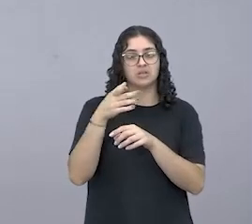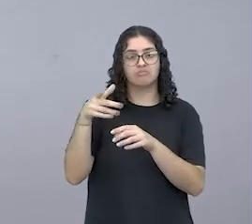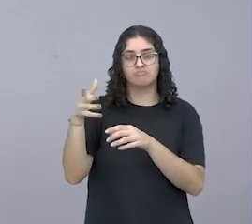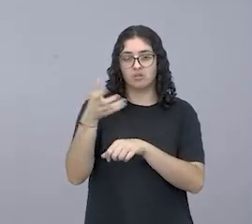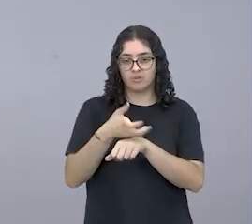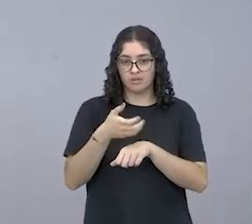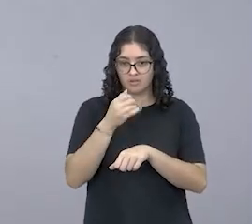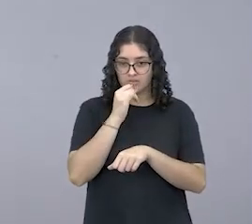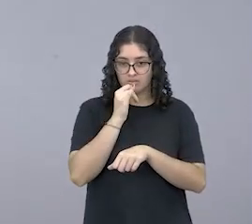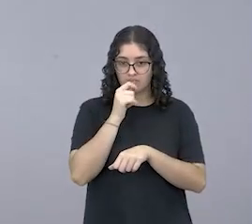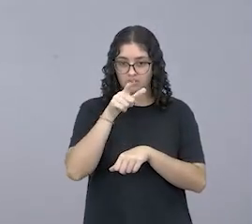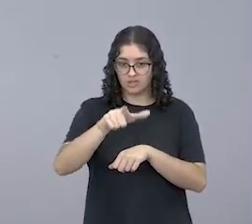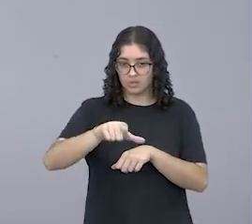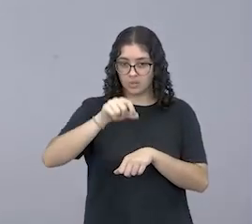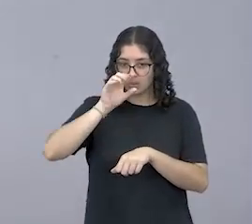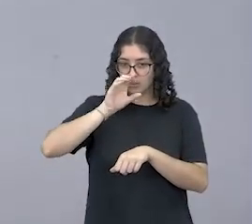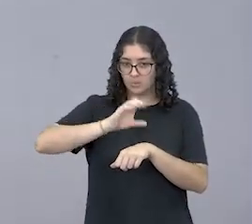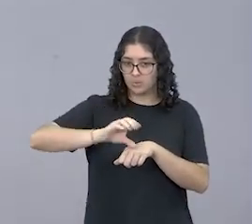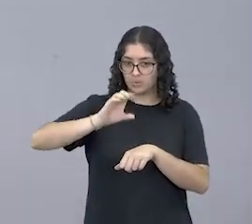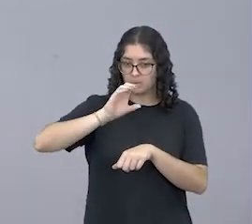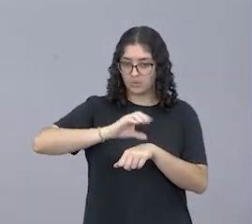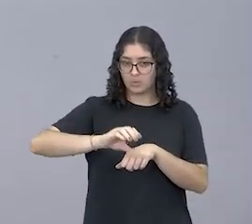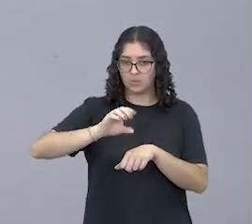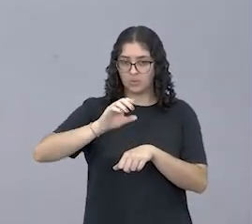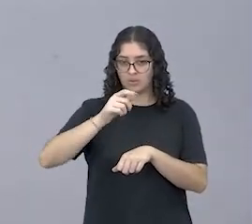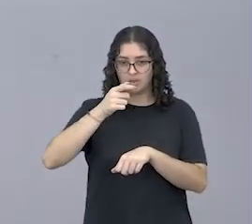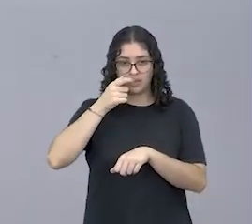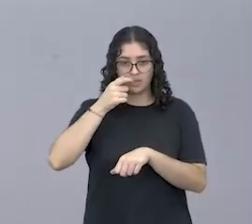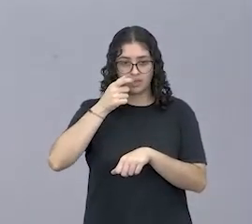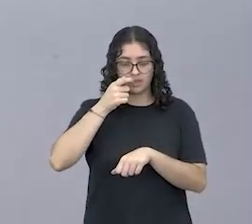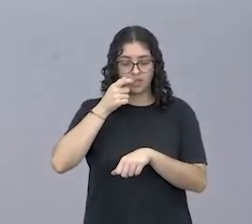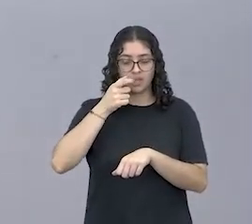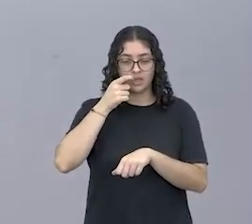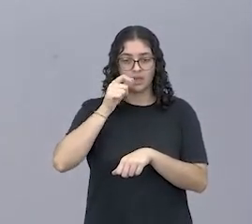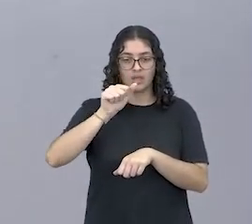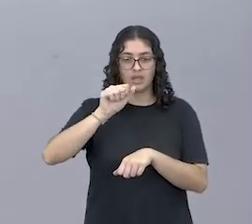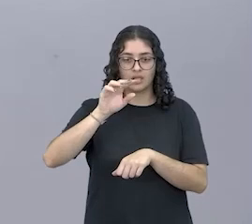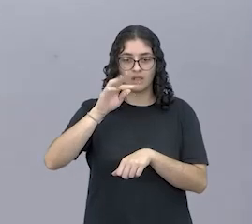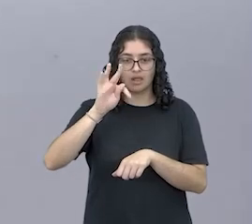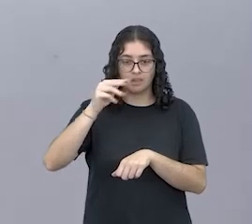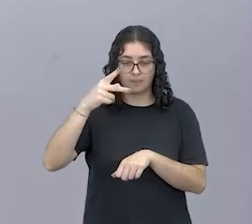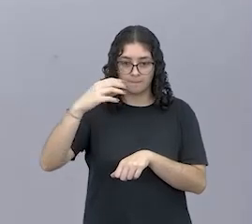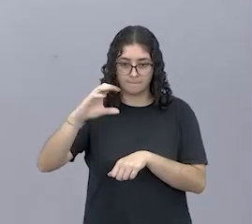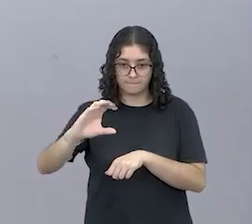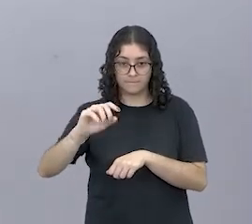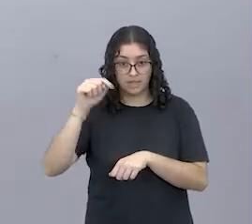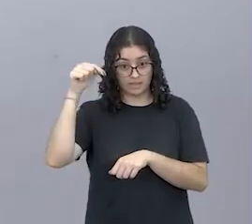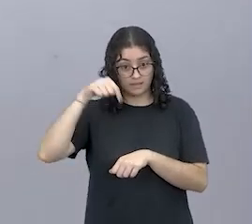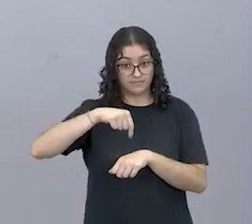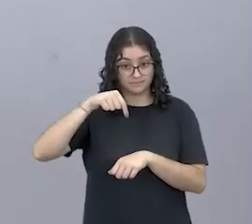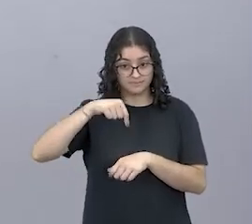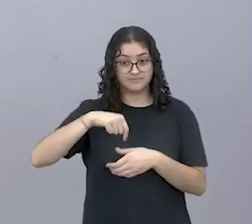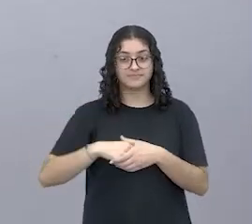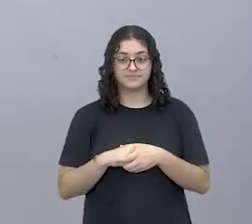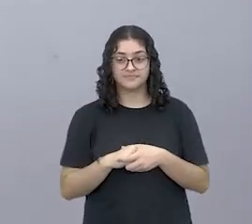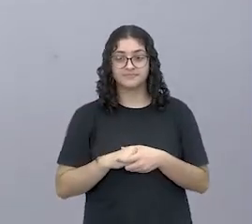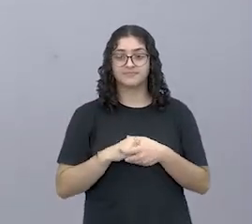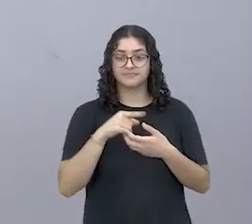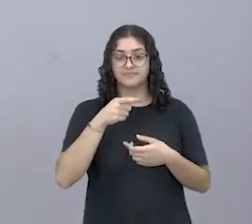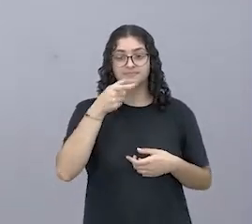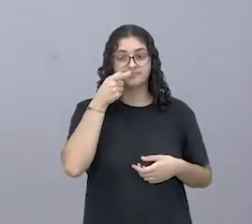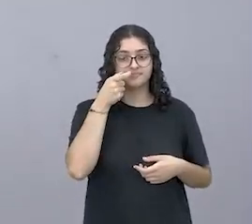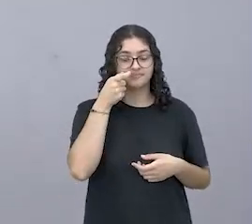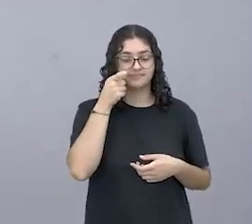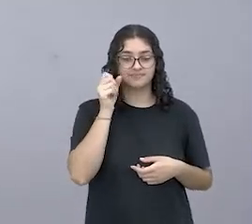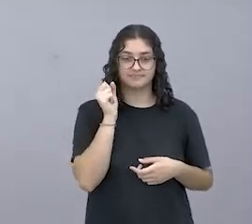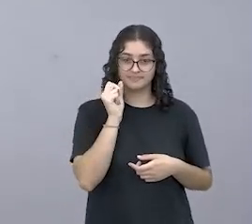você fez aquela opção, né, de assistir a TPC, é aqui mesmo, né, que você vai